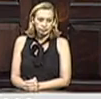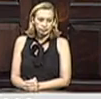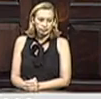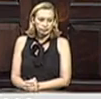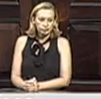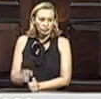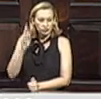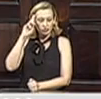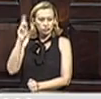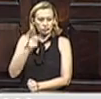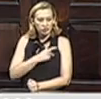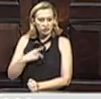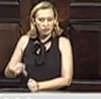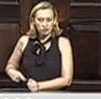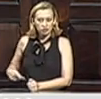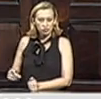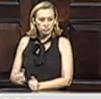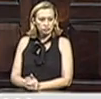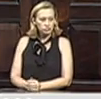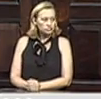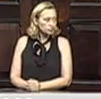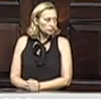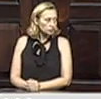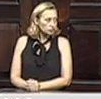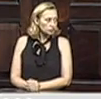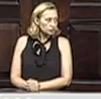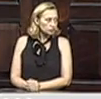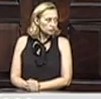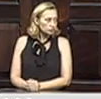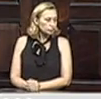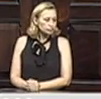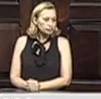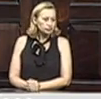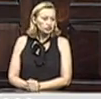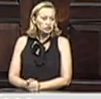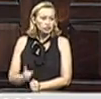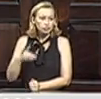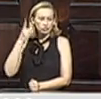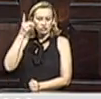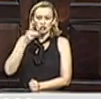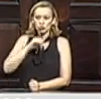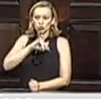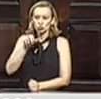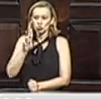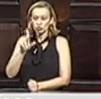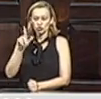Presidente, para encaminhar. Deputado, para encaminhar, deputado doutor Julianelli.